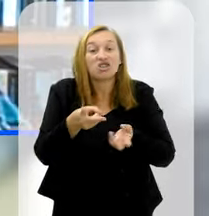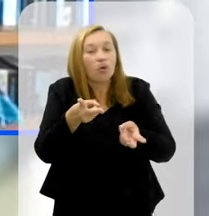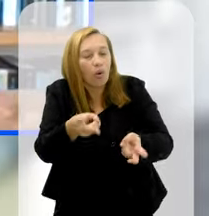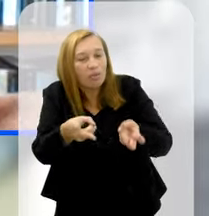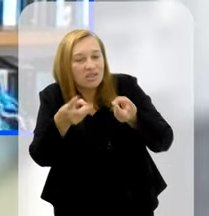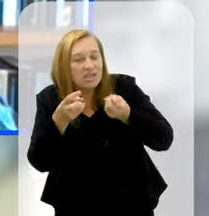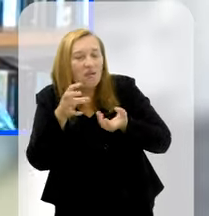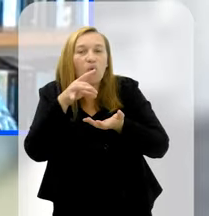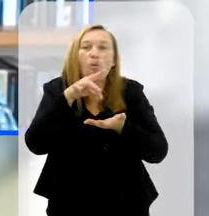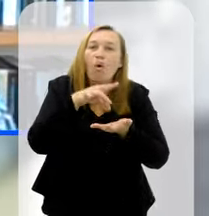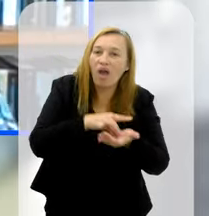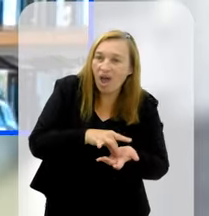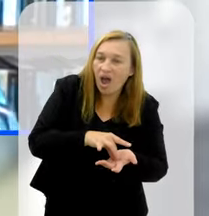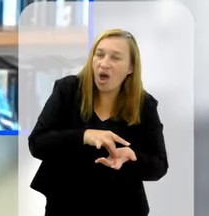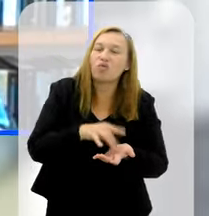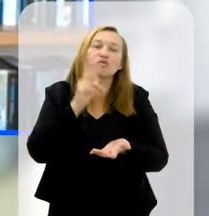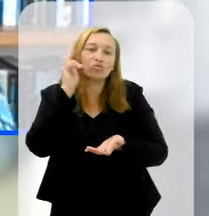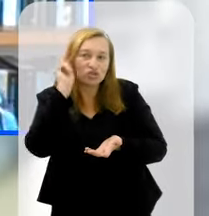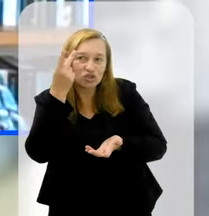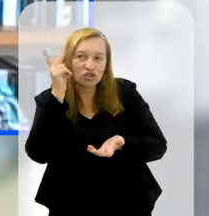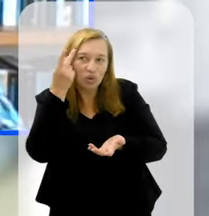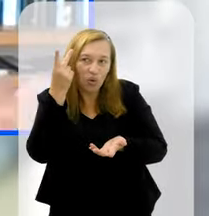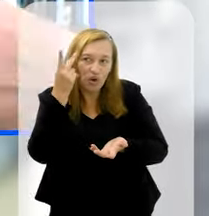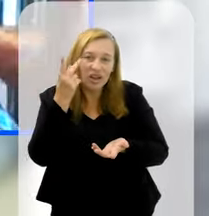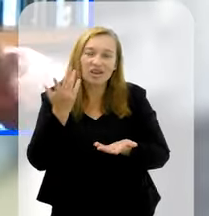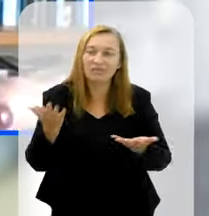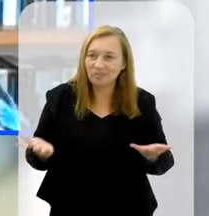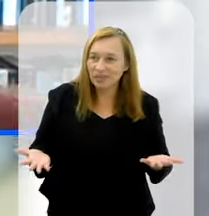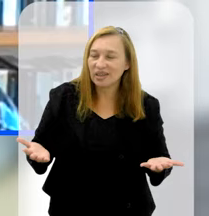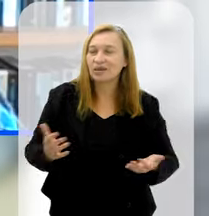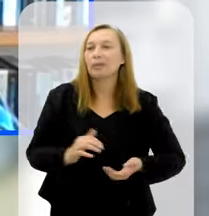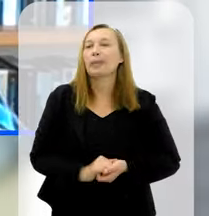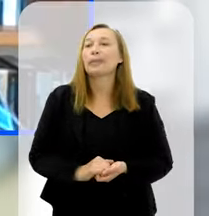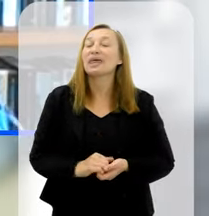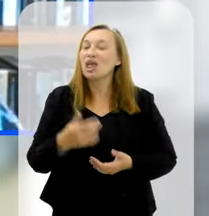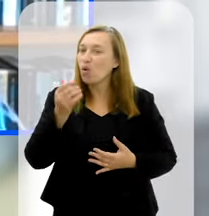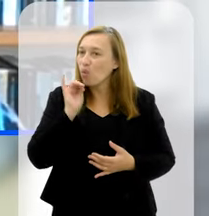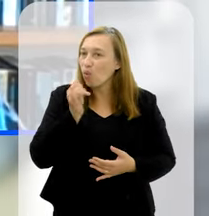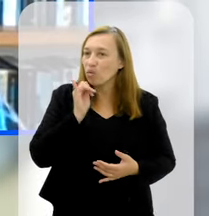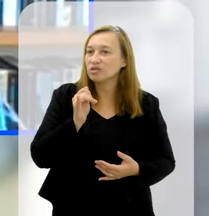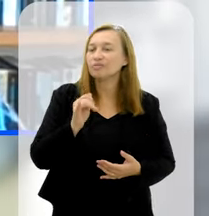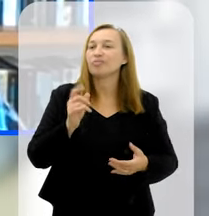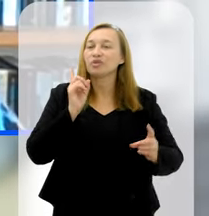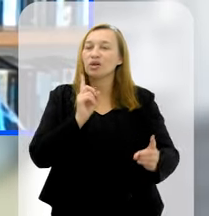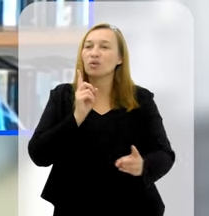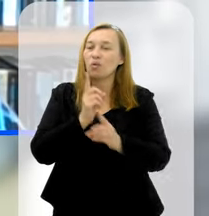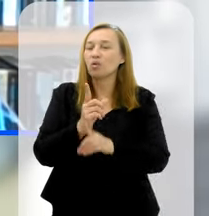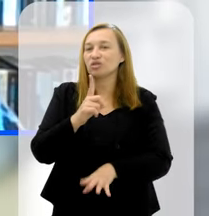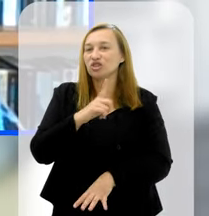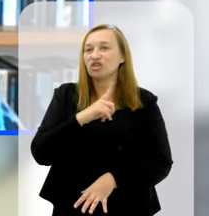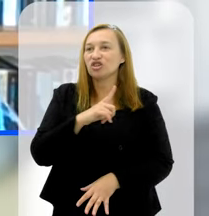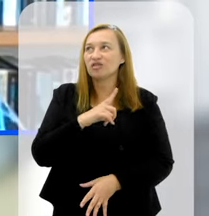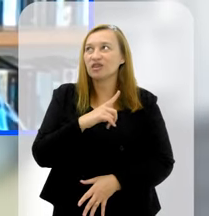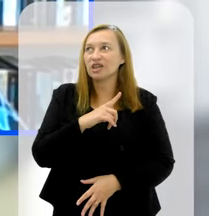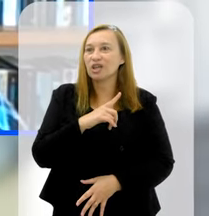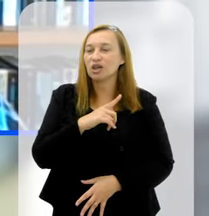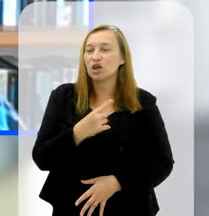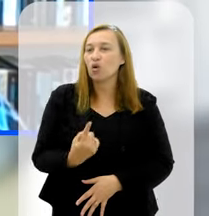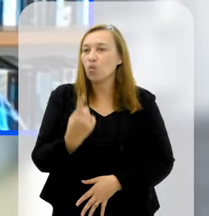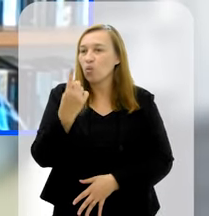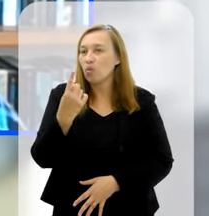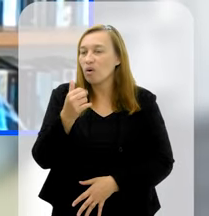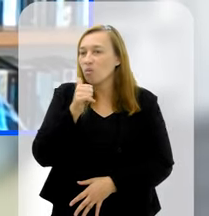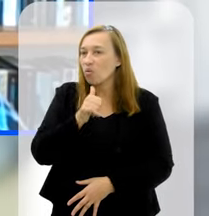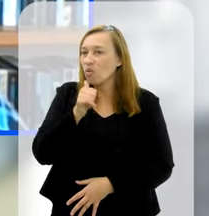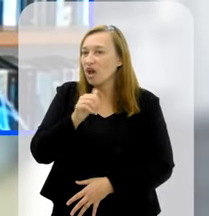são histórias reconstituídas, mas nascem da observação. E eu conto a história de um encontro que eu tive